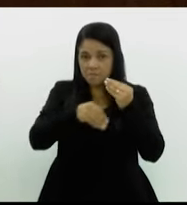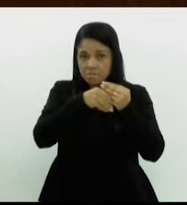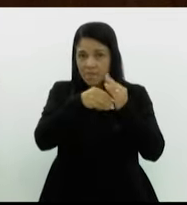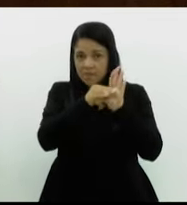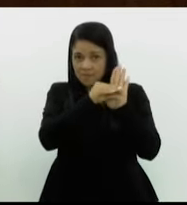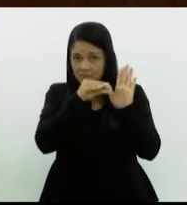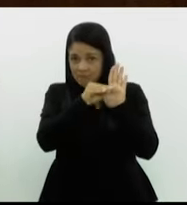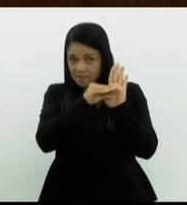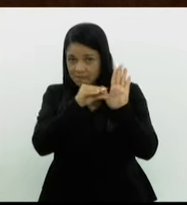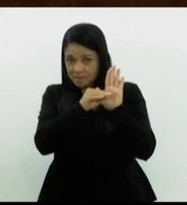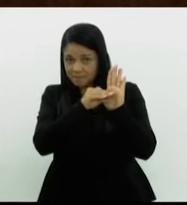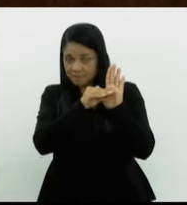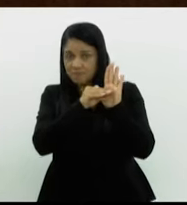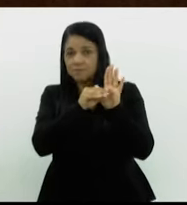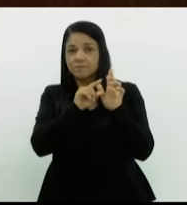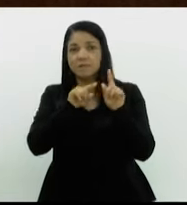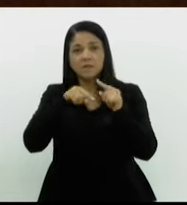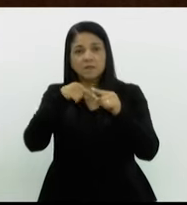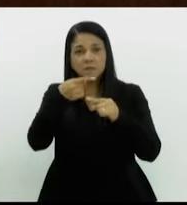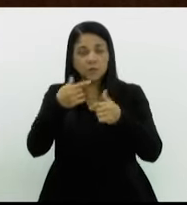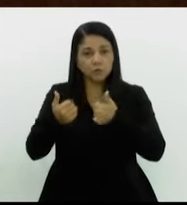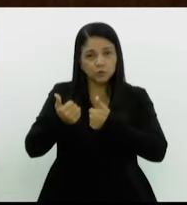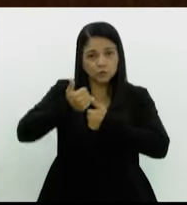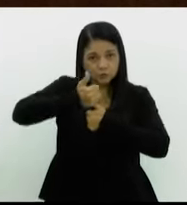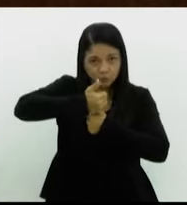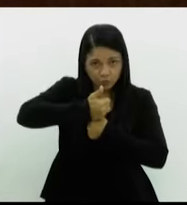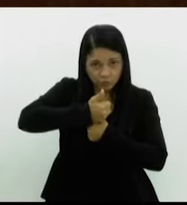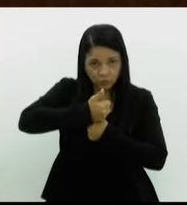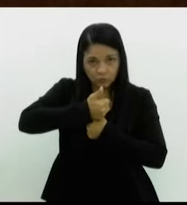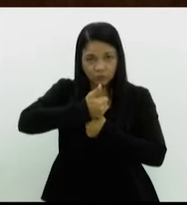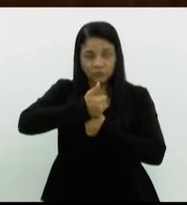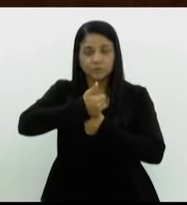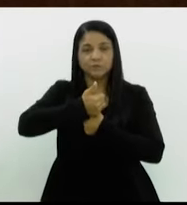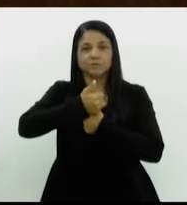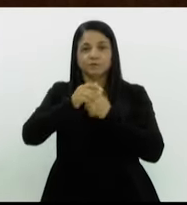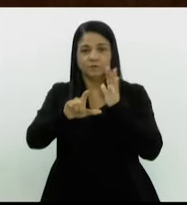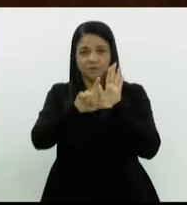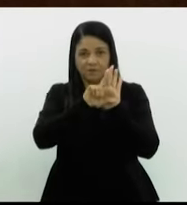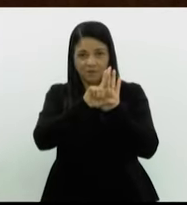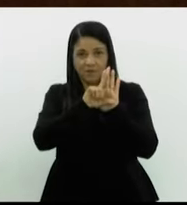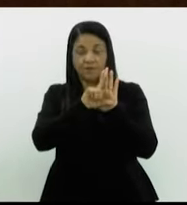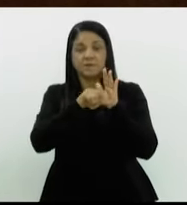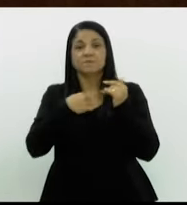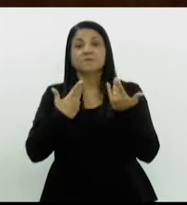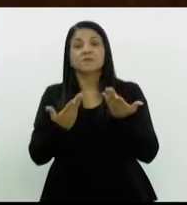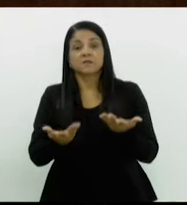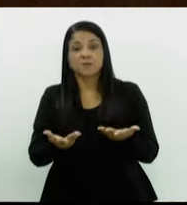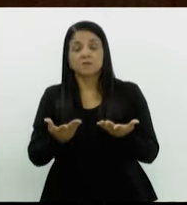gente costurar depois um substitutivo. Eu sempre prefiro